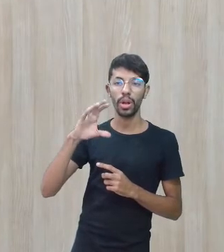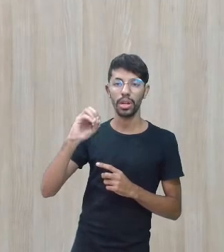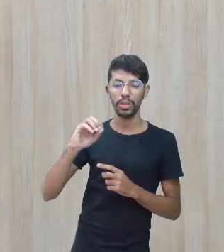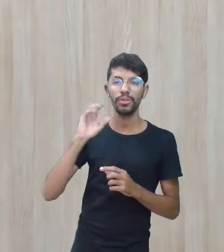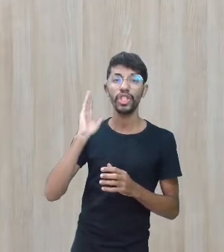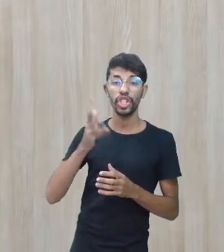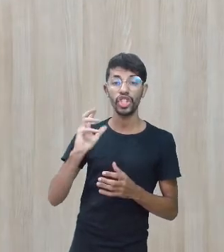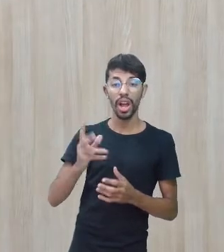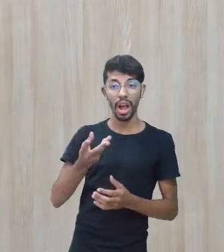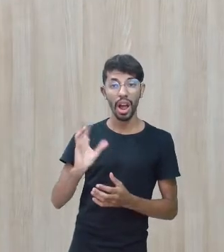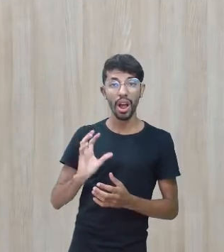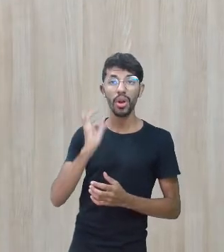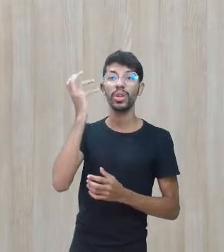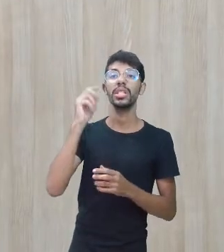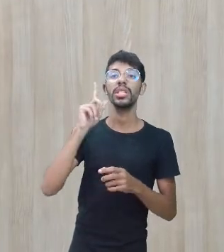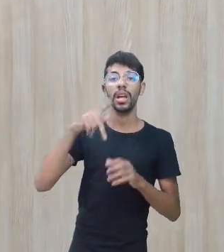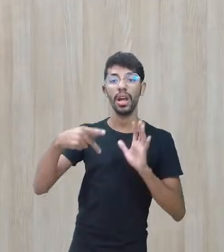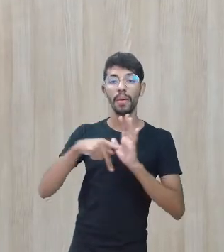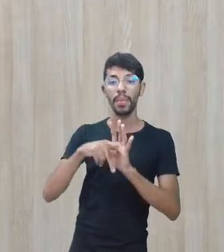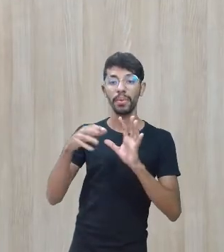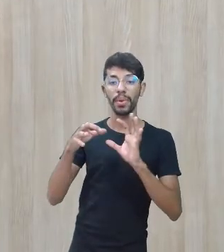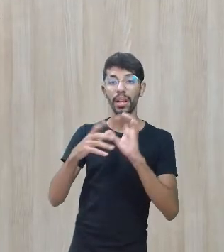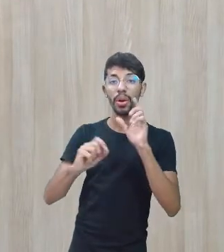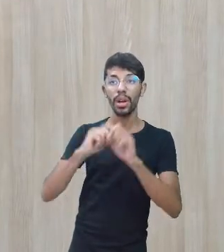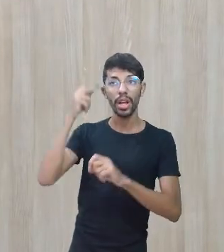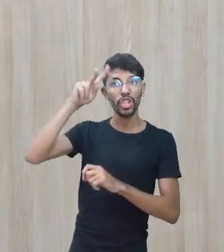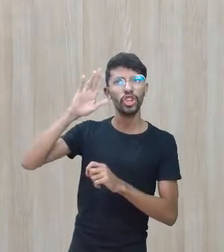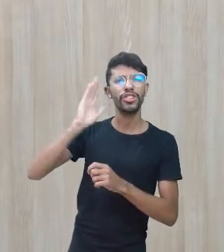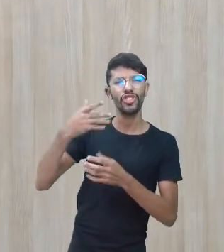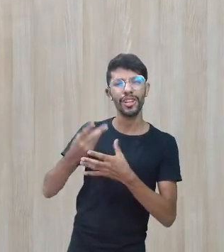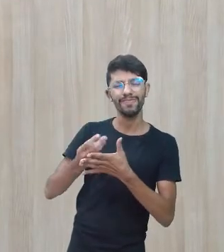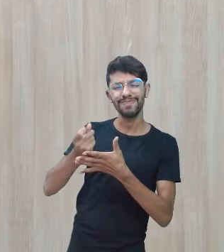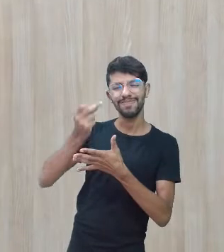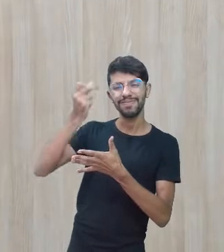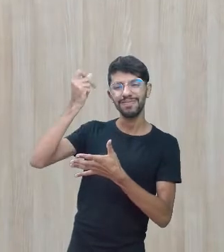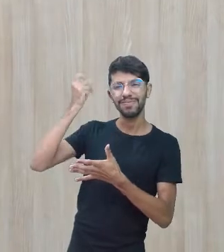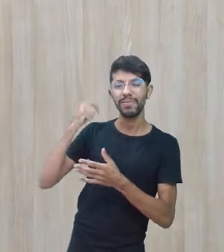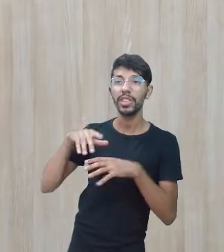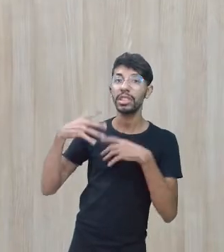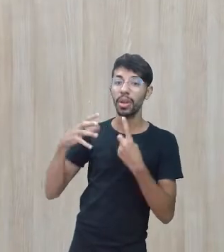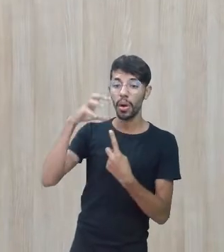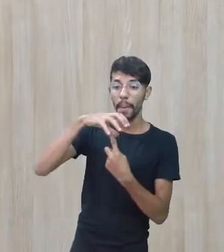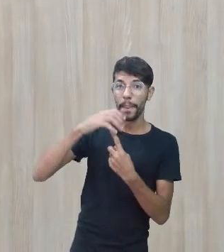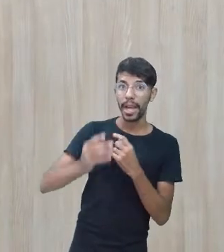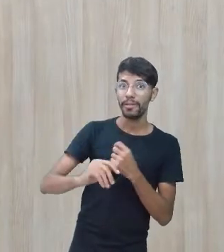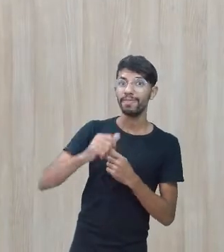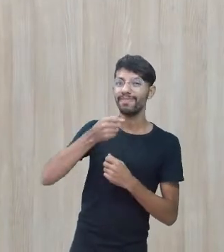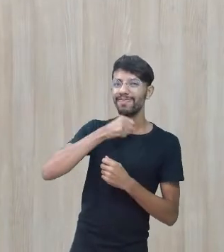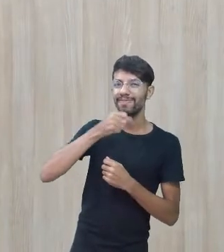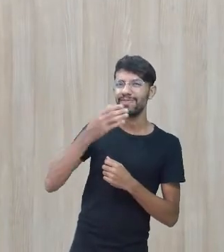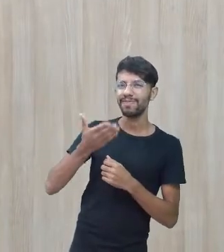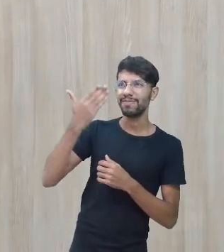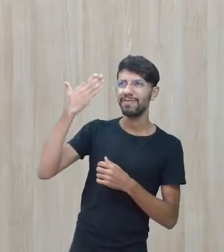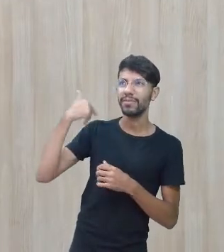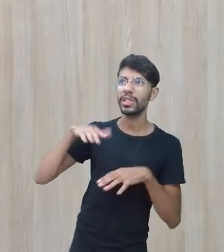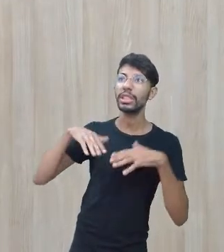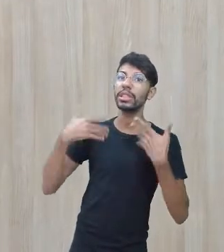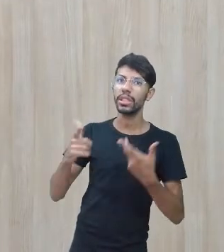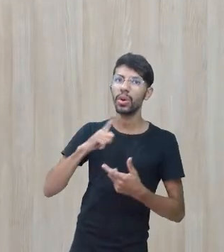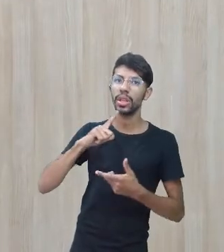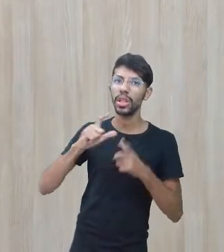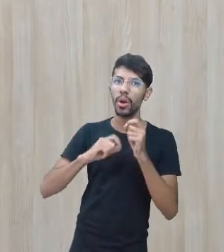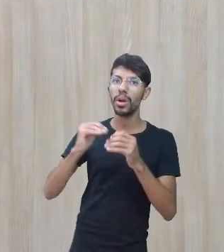própria história, que já era muito antiga, né? Então, nesse sentido, ou seja, impérios muito antigos, então existia um certo